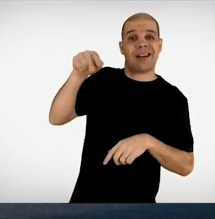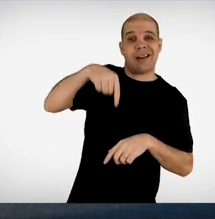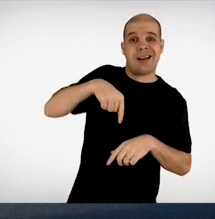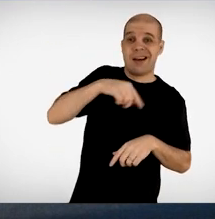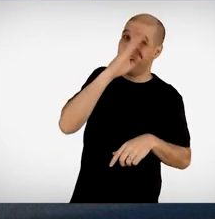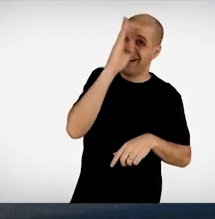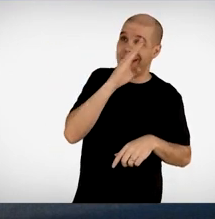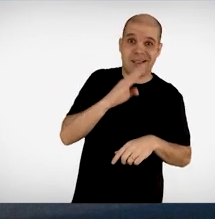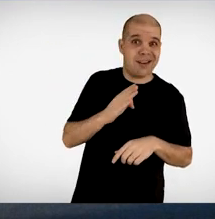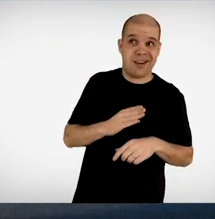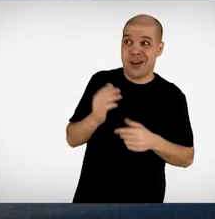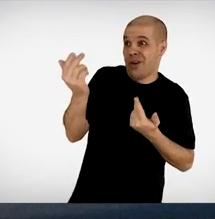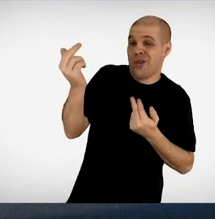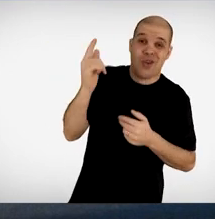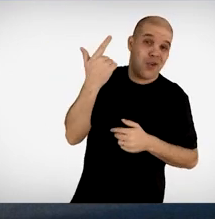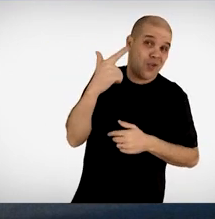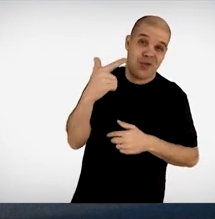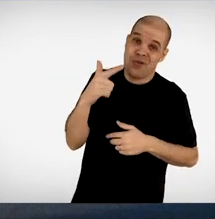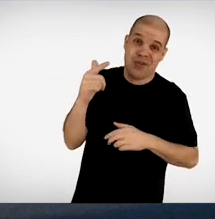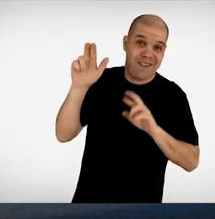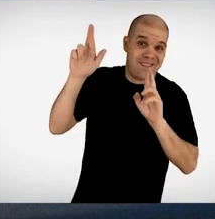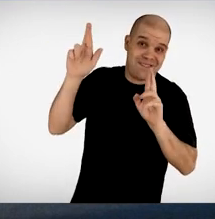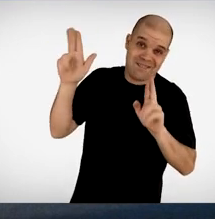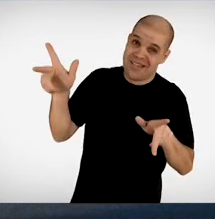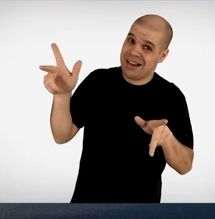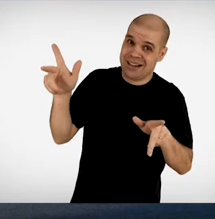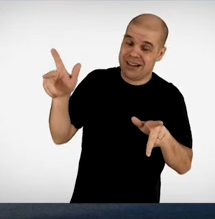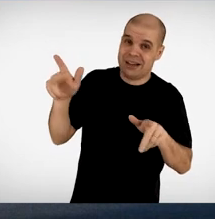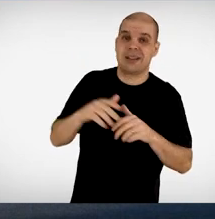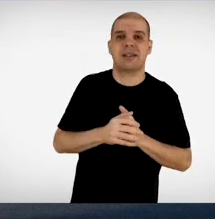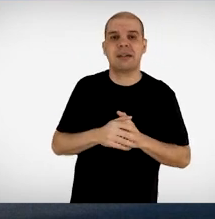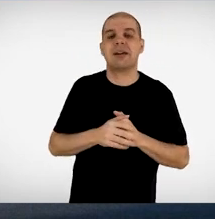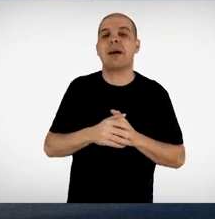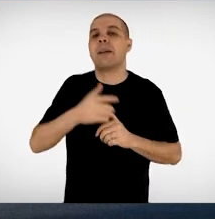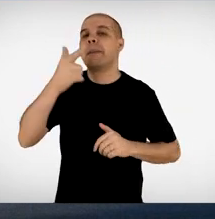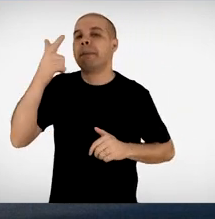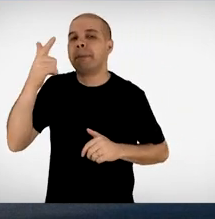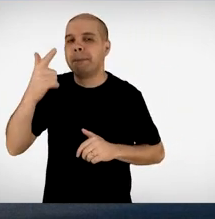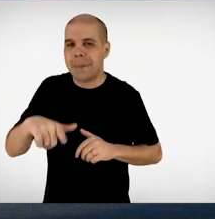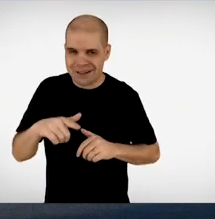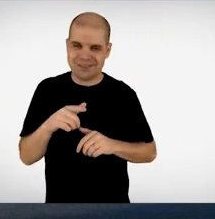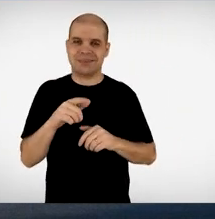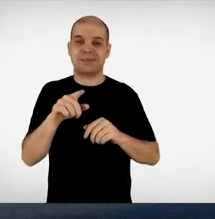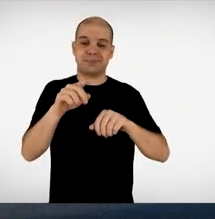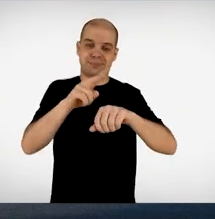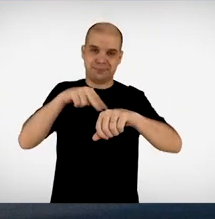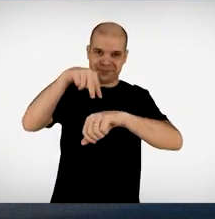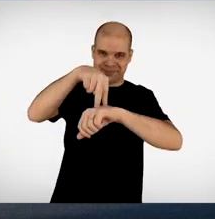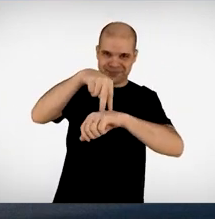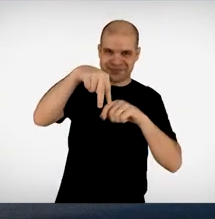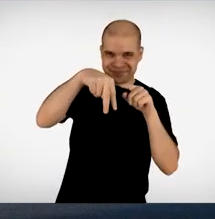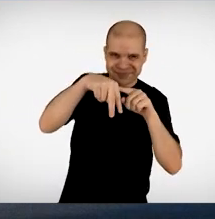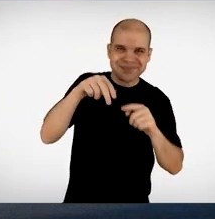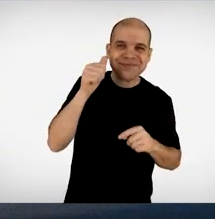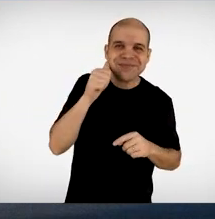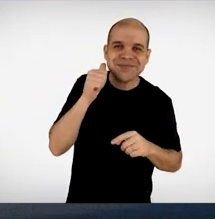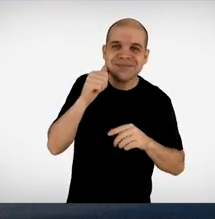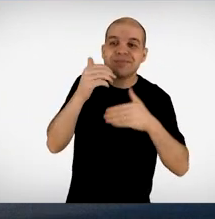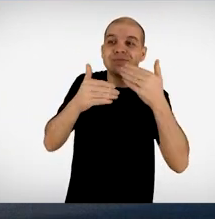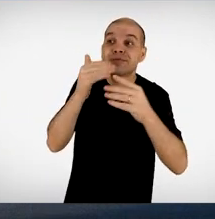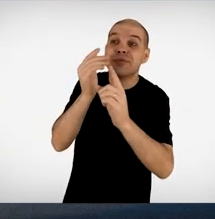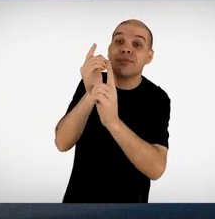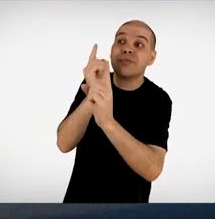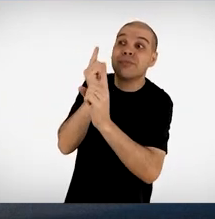eu penso. Aí ela conhece o Axel e ele diz que, se eles seguirem juntos, vão se apaixonar e que um deles ia se machucar porque eles estão em